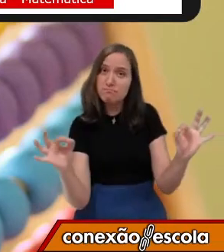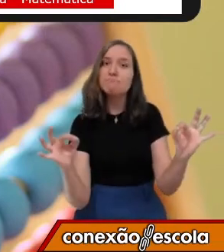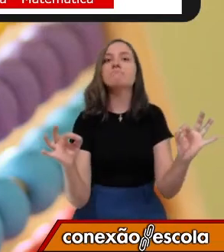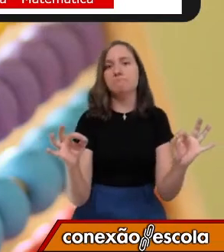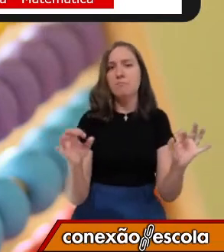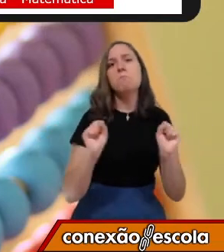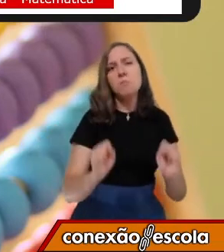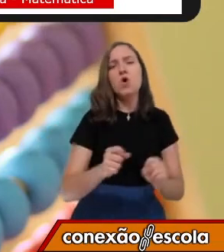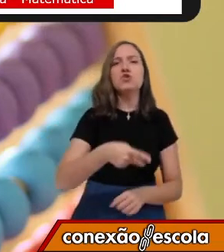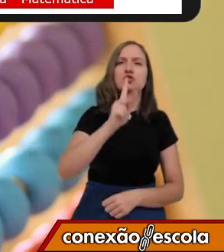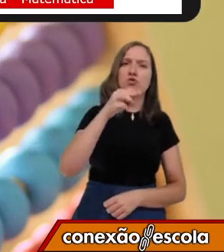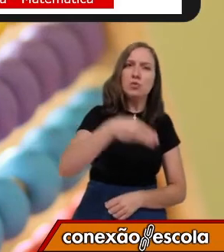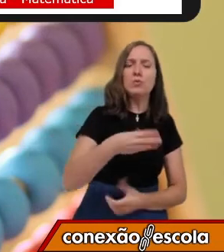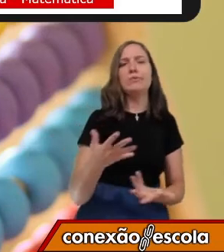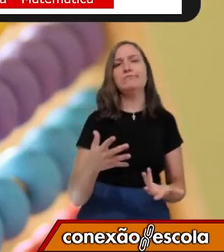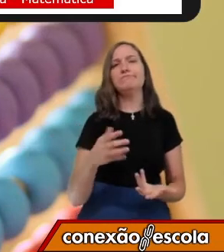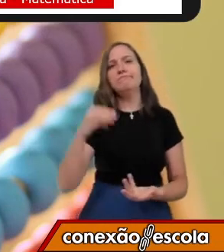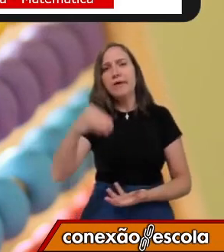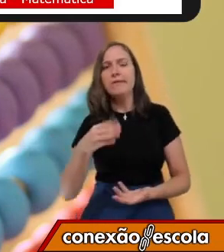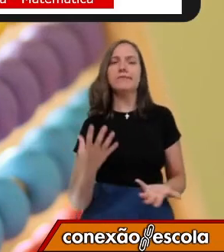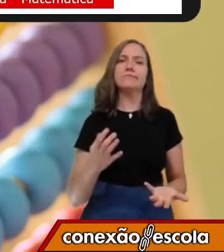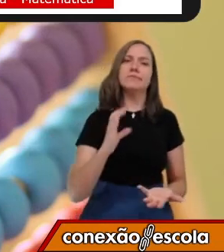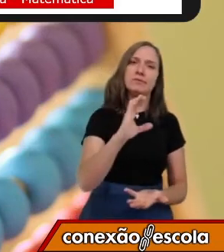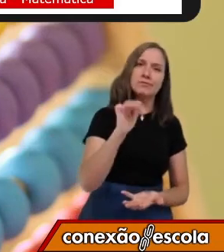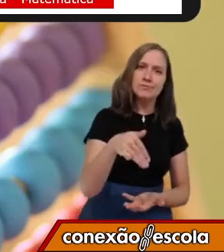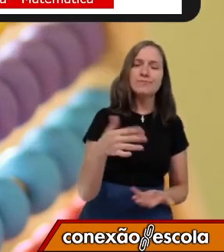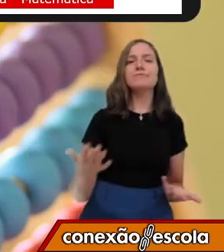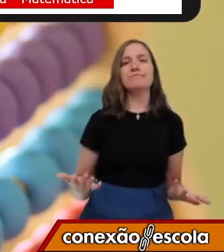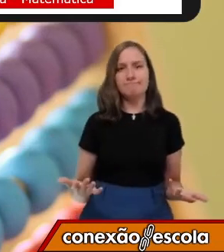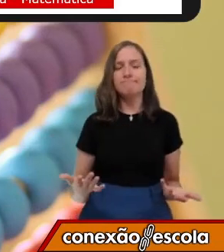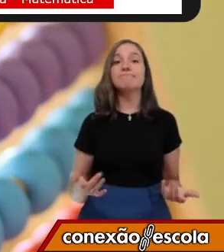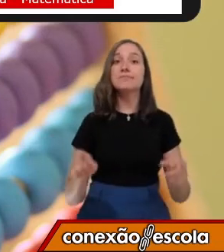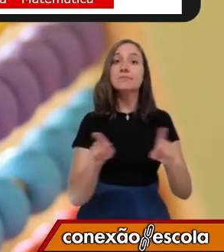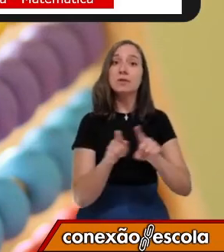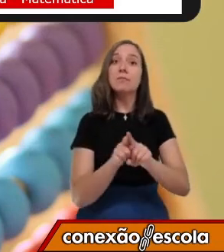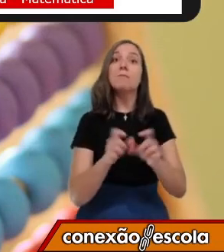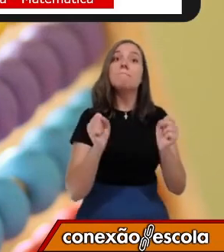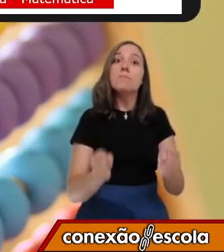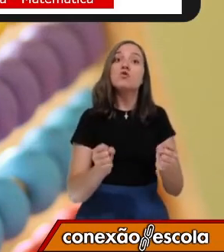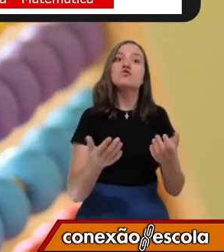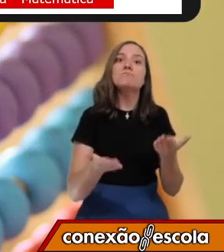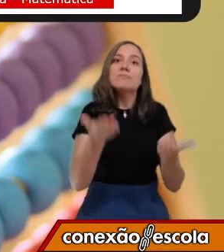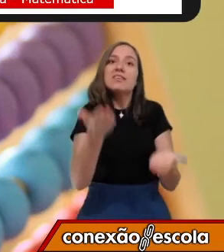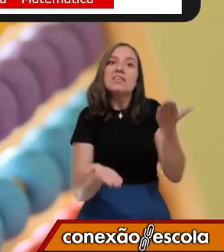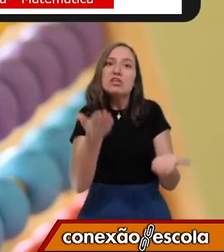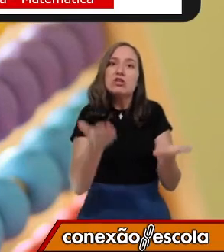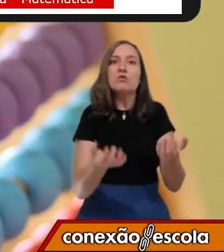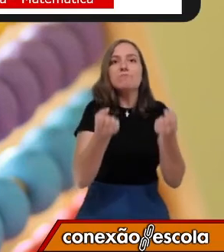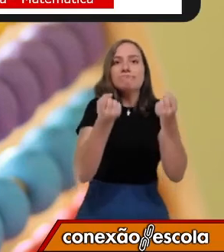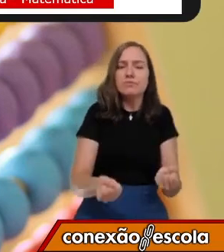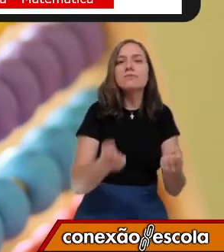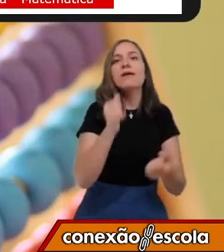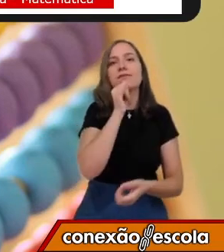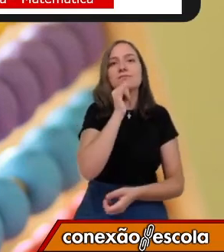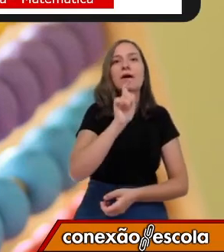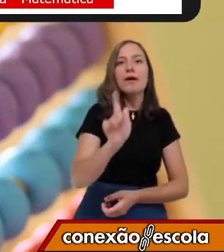podem ser quilômetros, metros, centímetros. Nós podemos medir massa e capacidade com